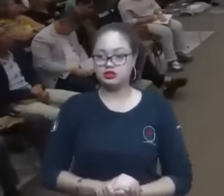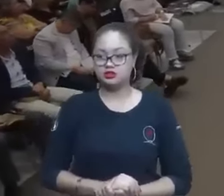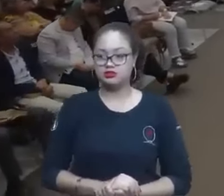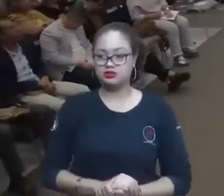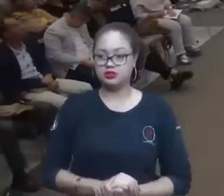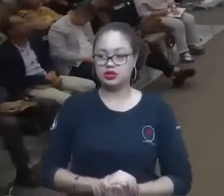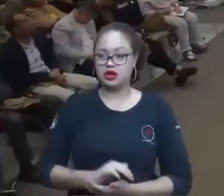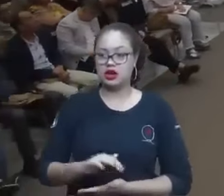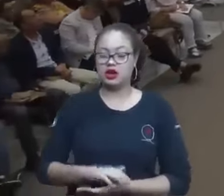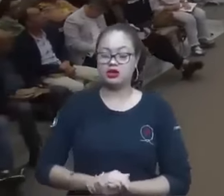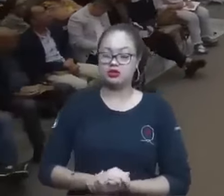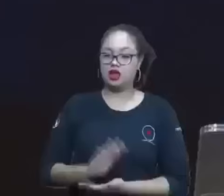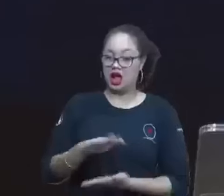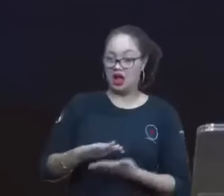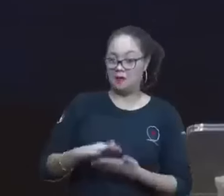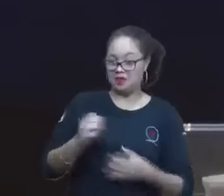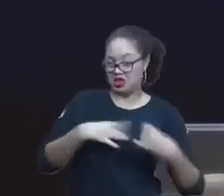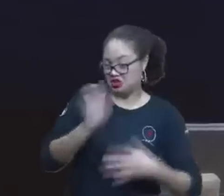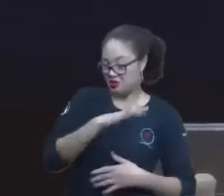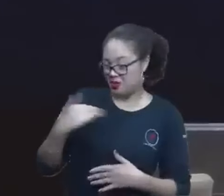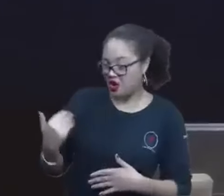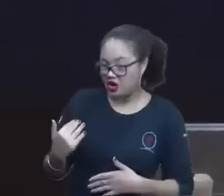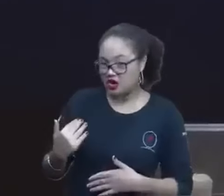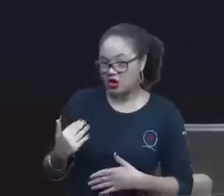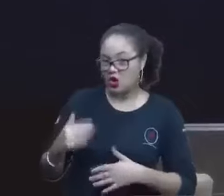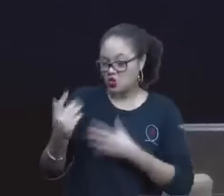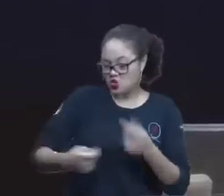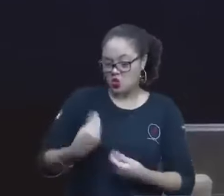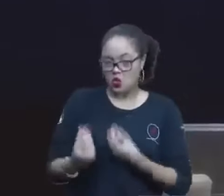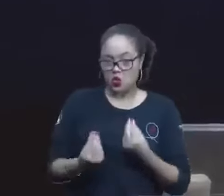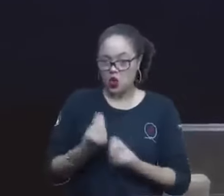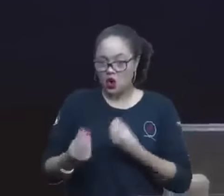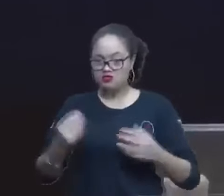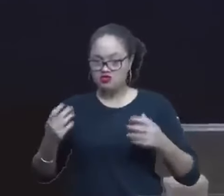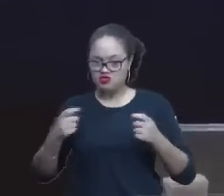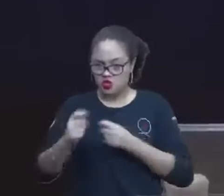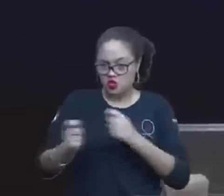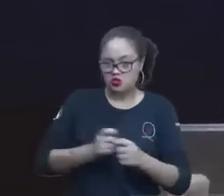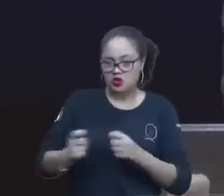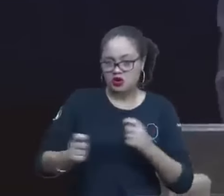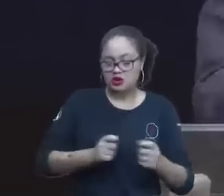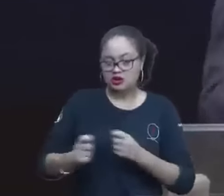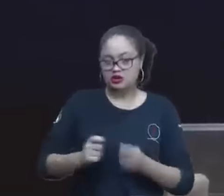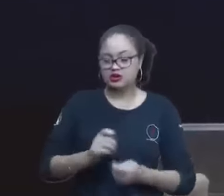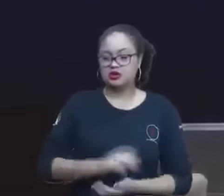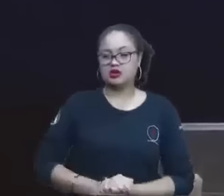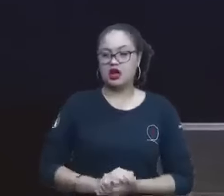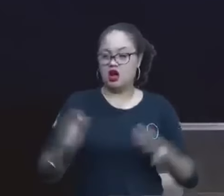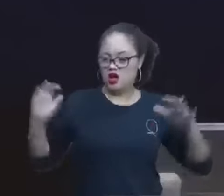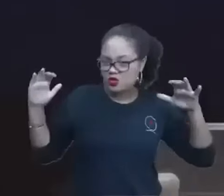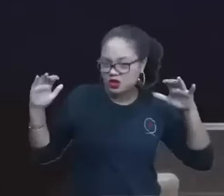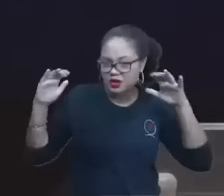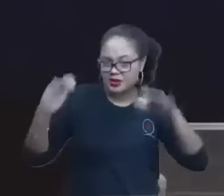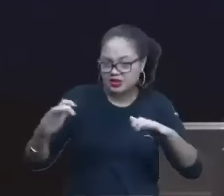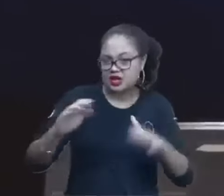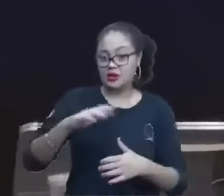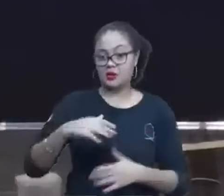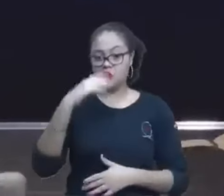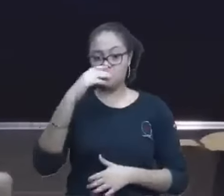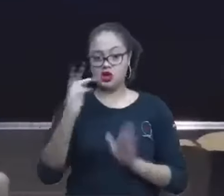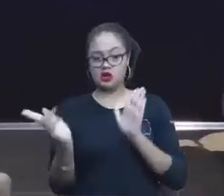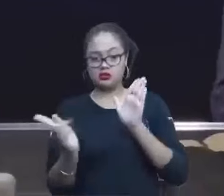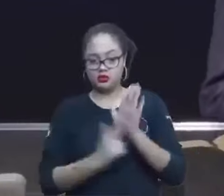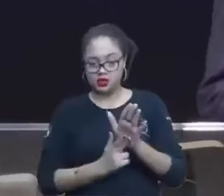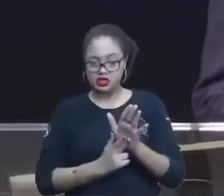nós não temos como controlar essa tempestade Essa tempestade não dá a tempestade faz você reconhecer